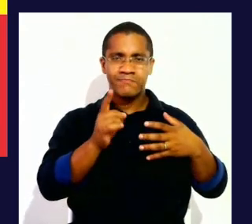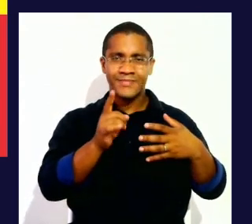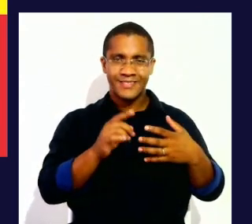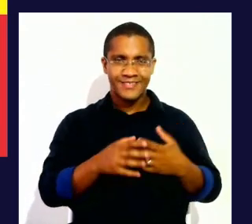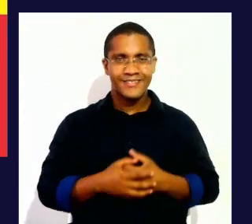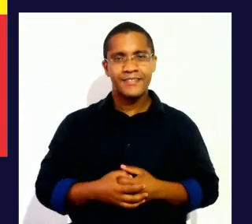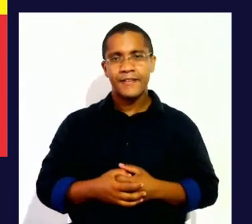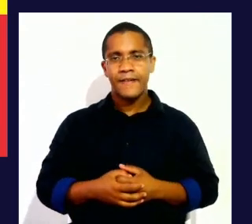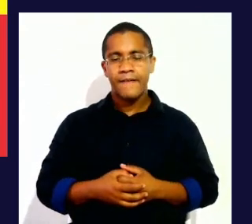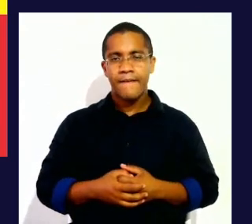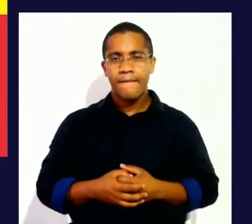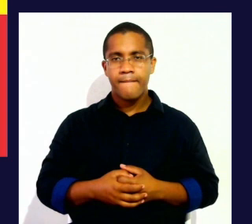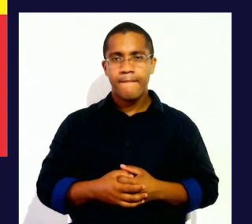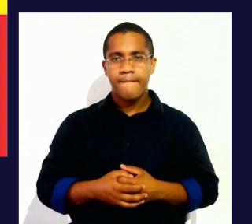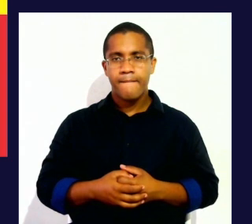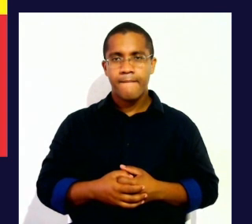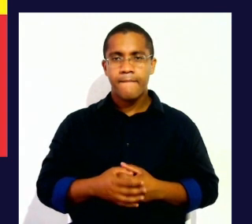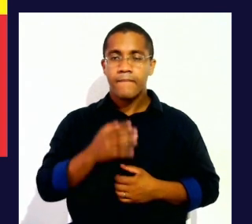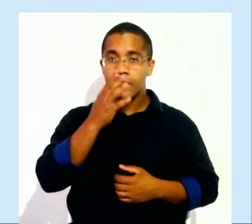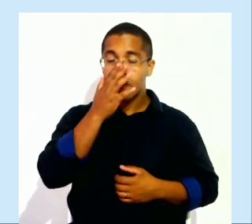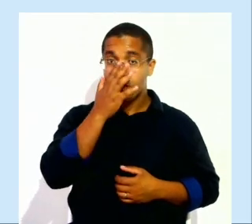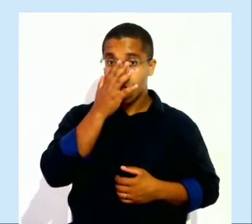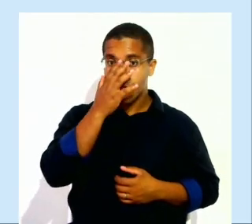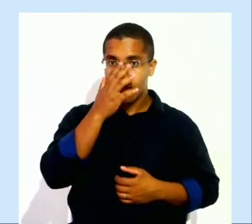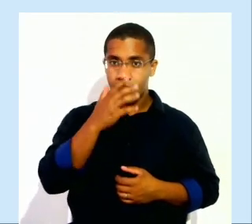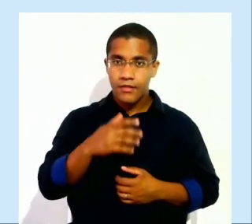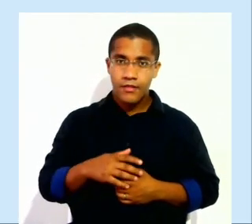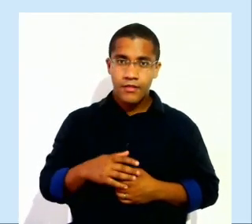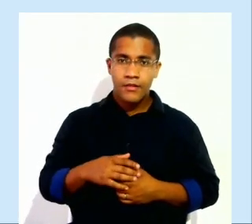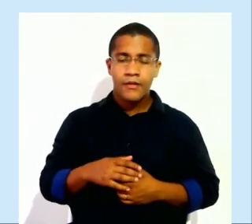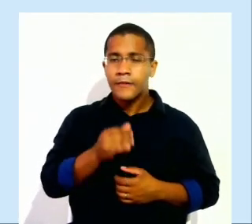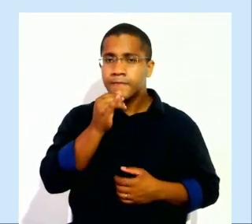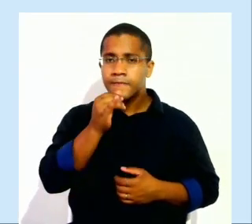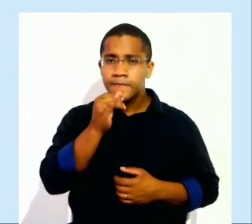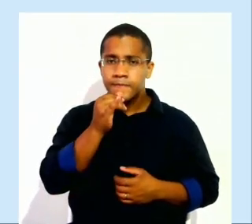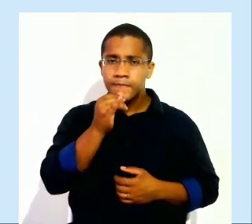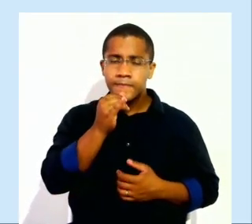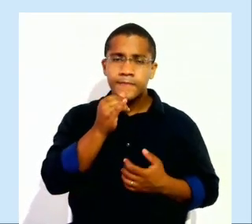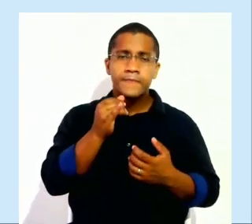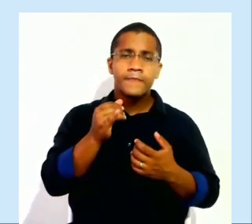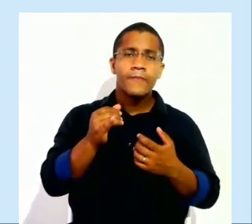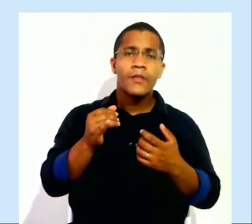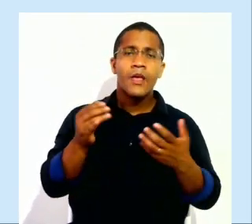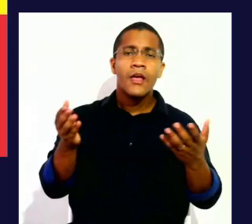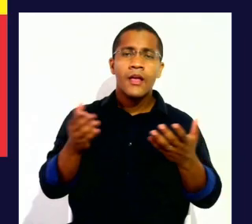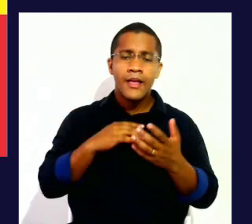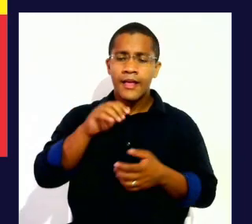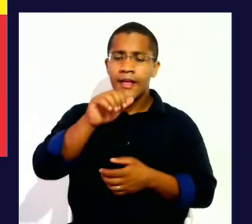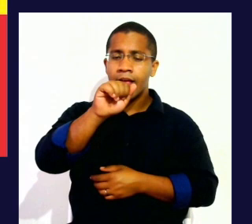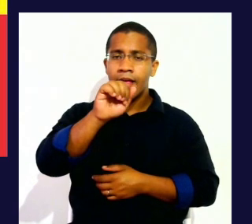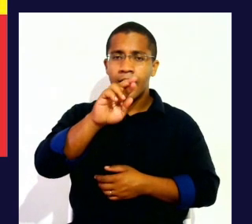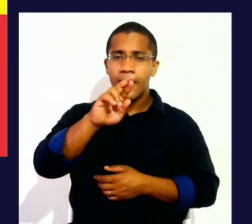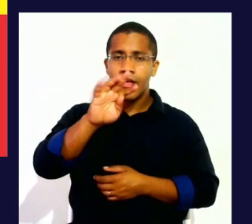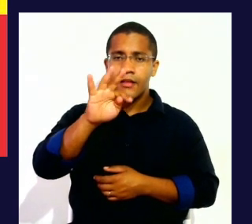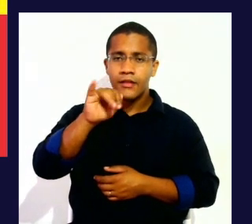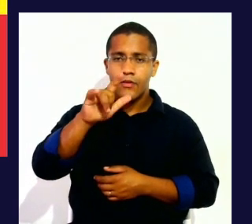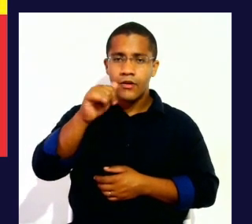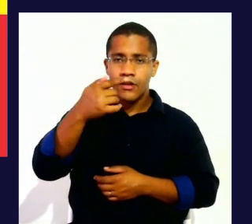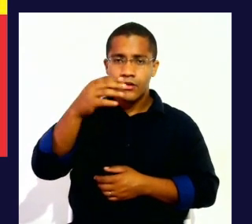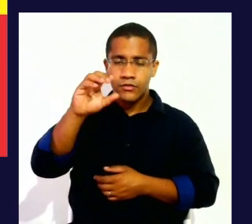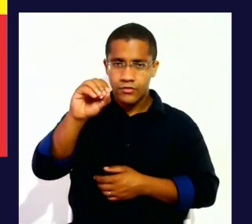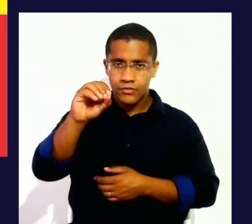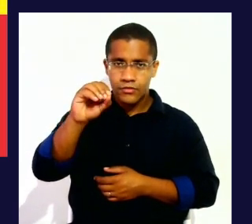outras. Exemplo, as nossas vértebras. As articulações, na realidade, são elementos mais